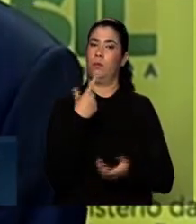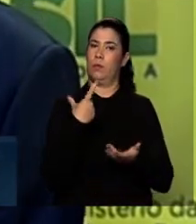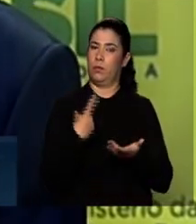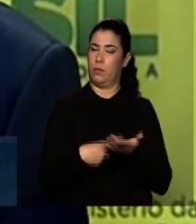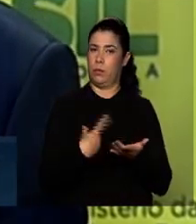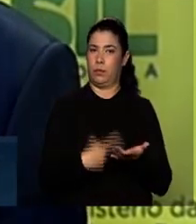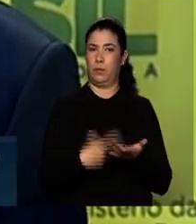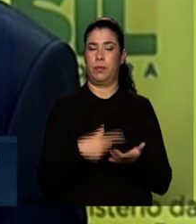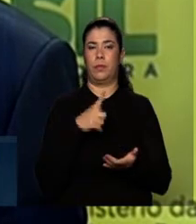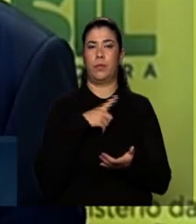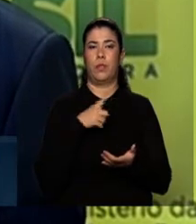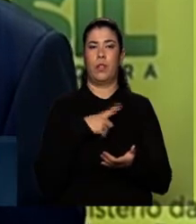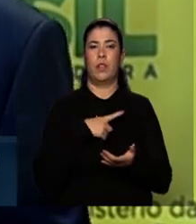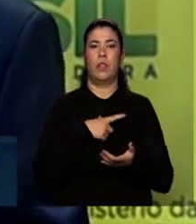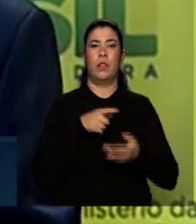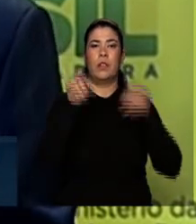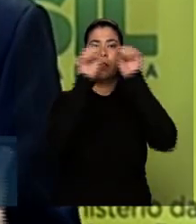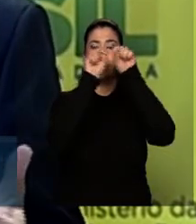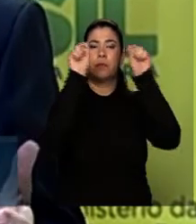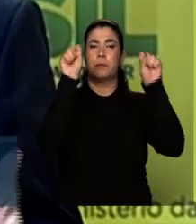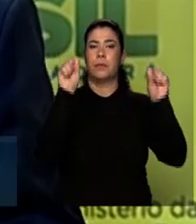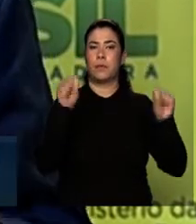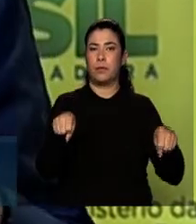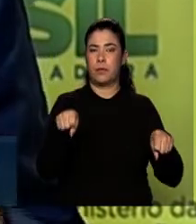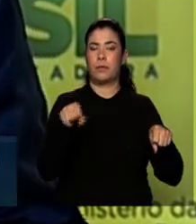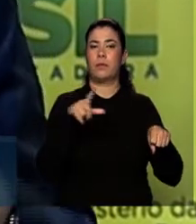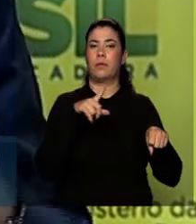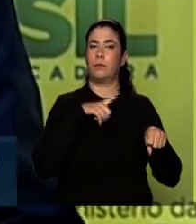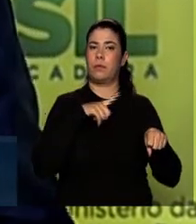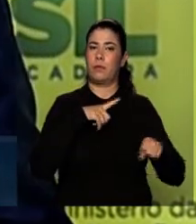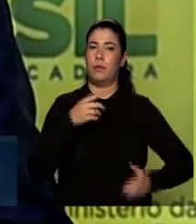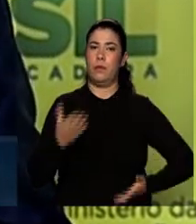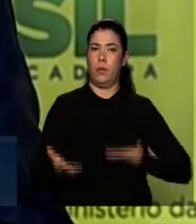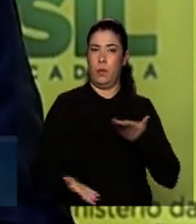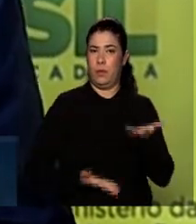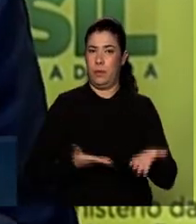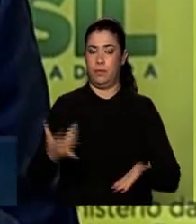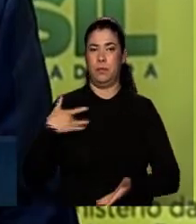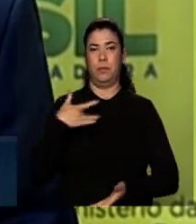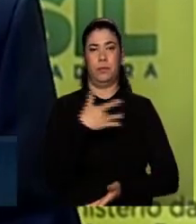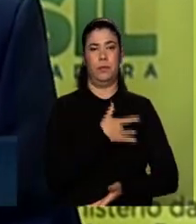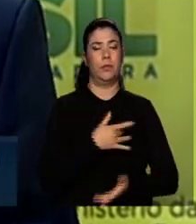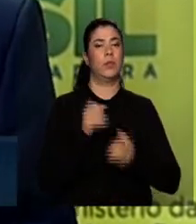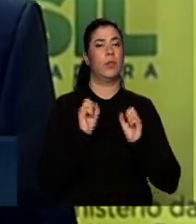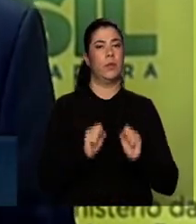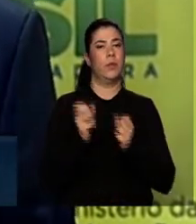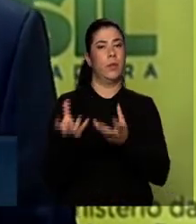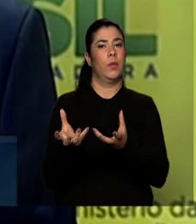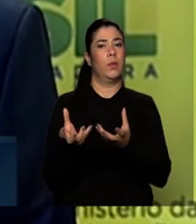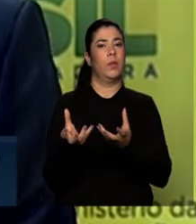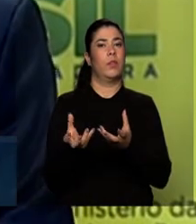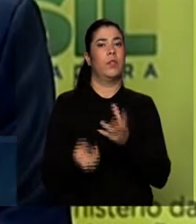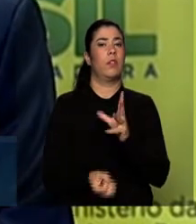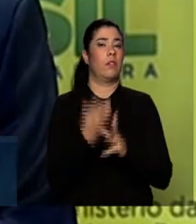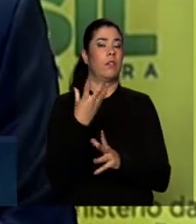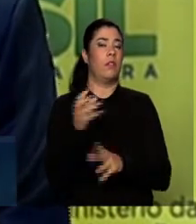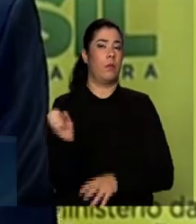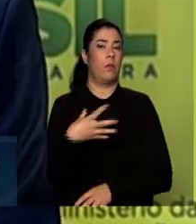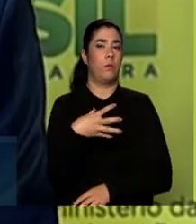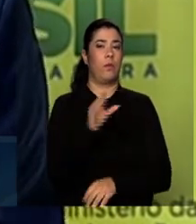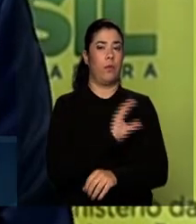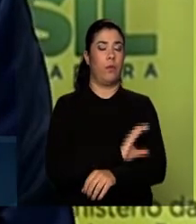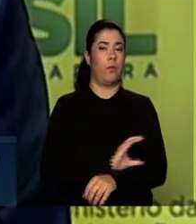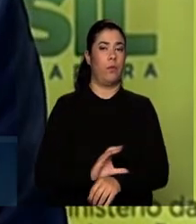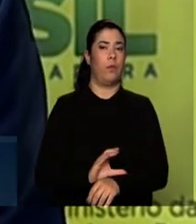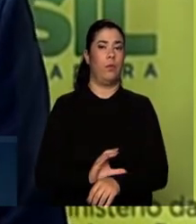oferecer uma rede de serviços de saúde capaz de receber um curso de graduação